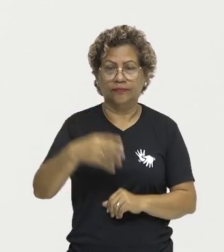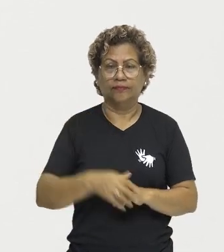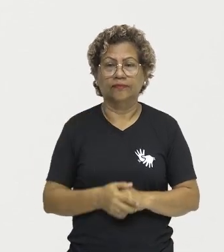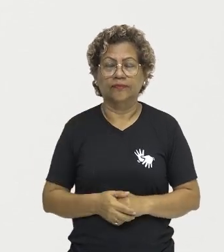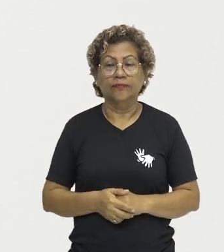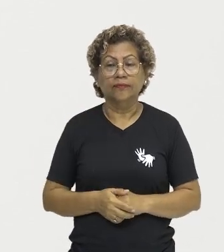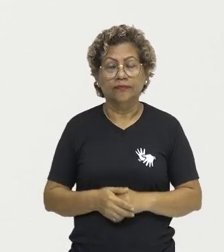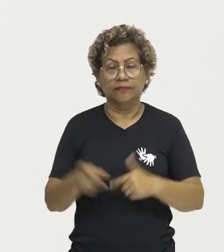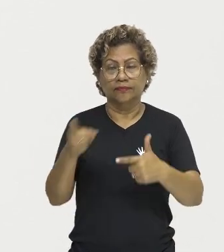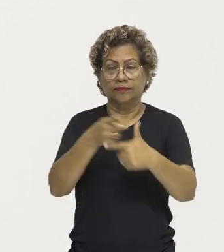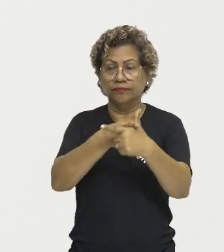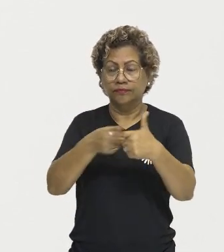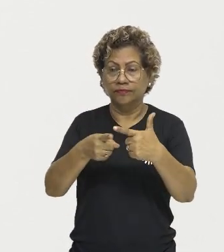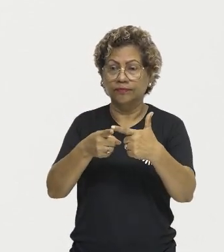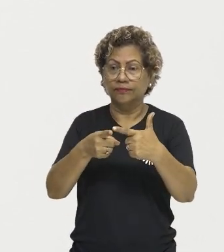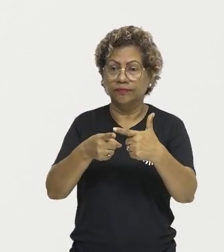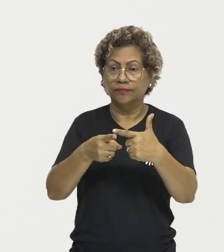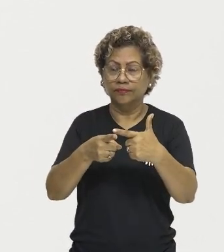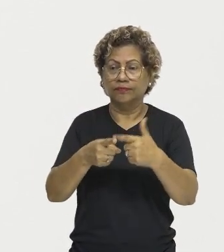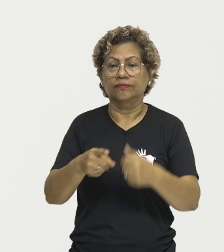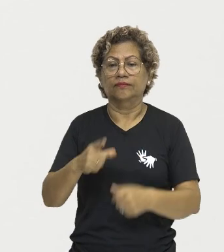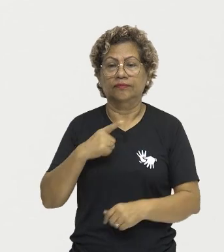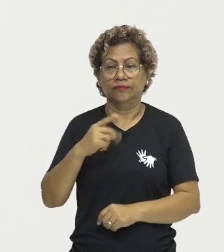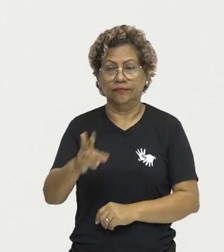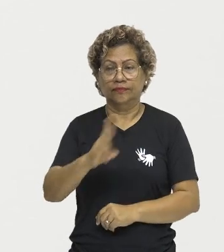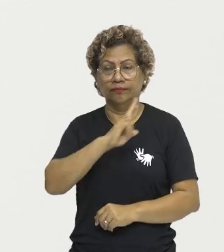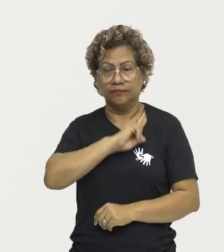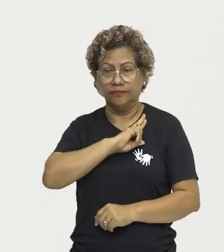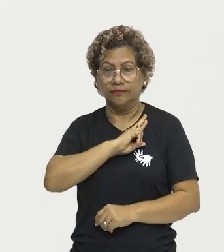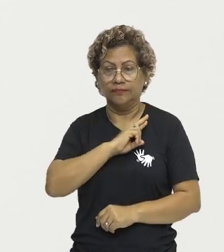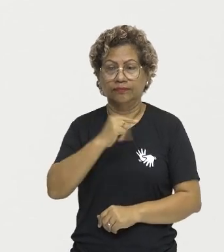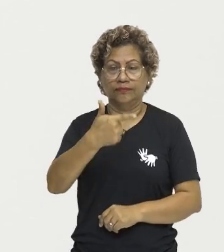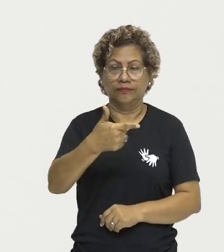53.0,64, dividindo tudo, resulta em